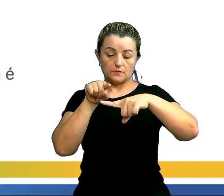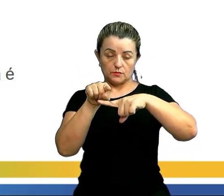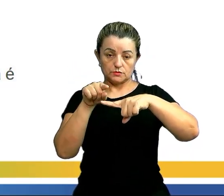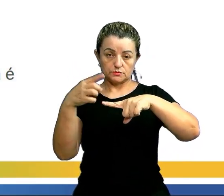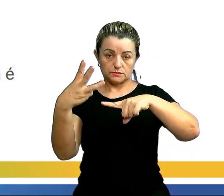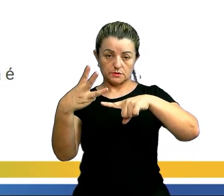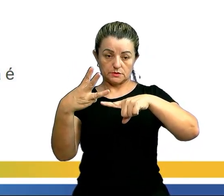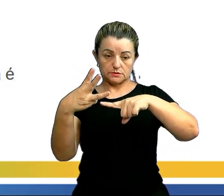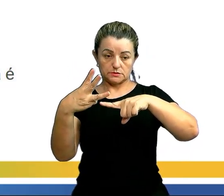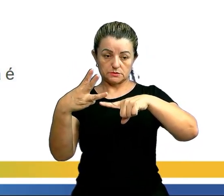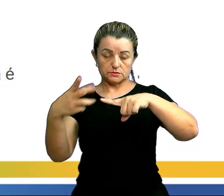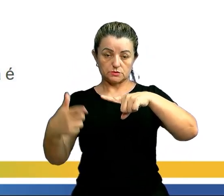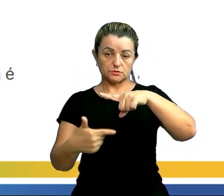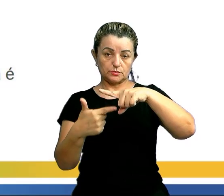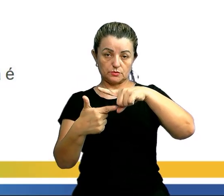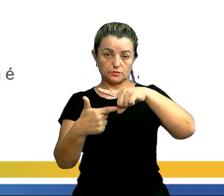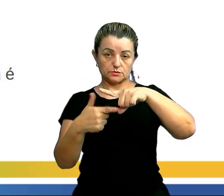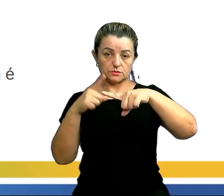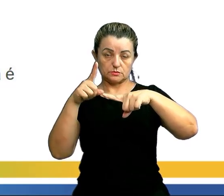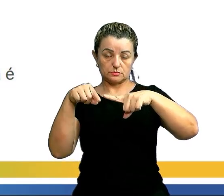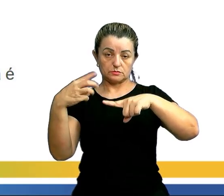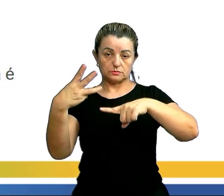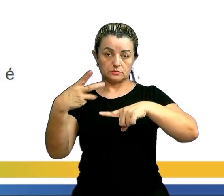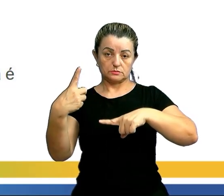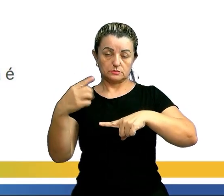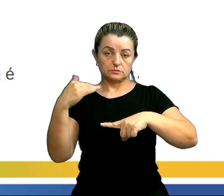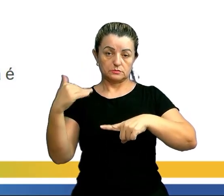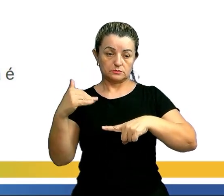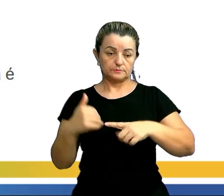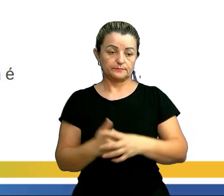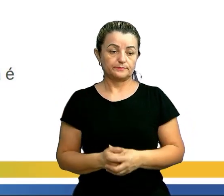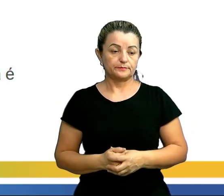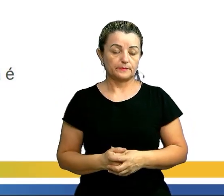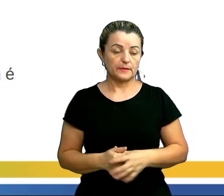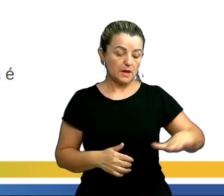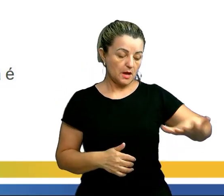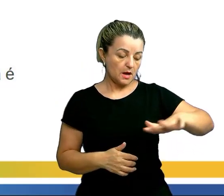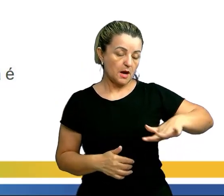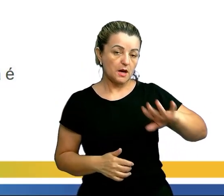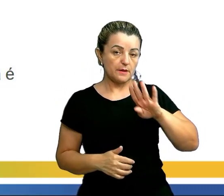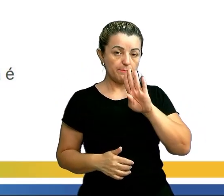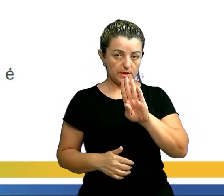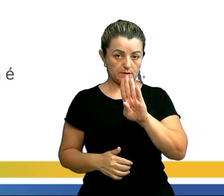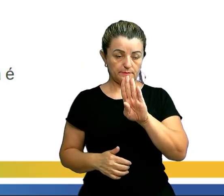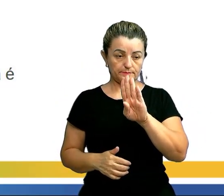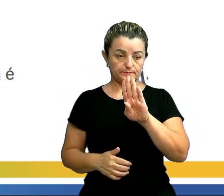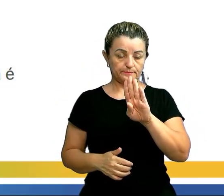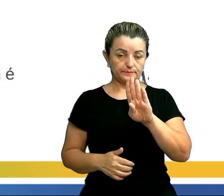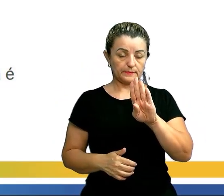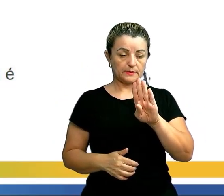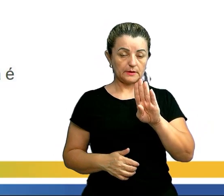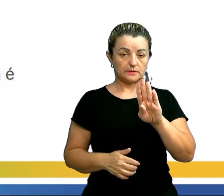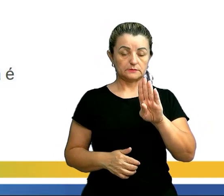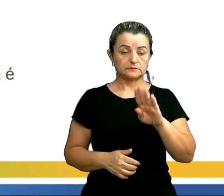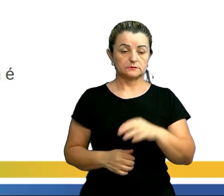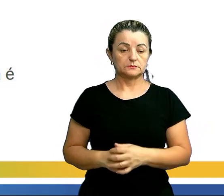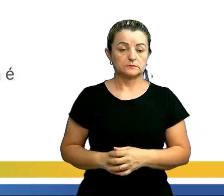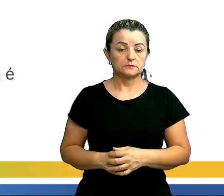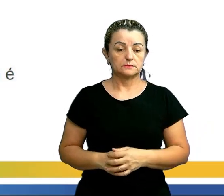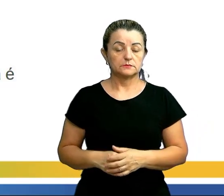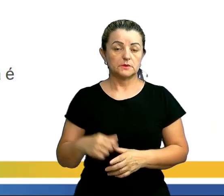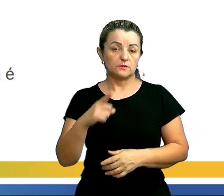dois triângulos, tá? Ok? Área B1, certo? Base vezes altura sobre 2. É só pegar